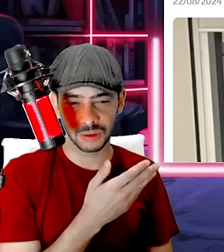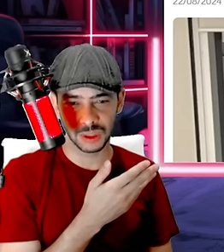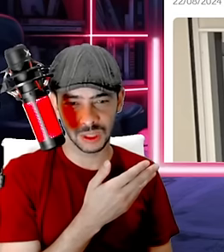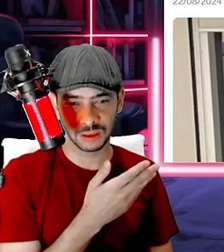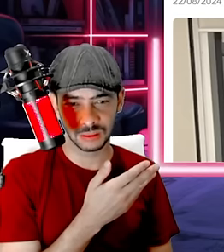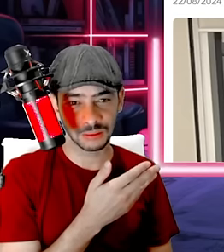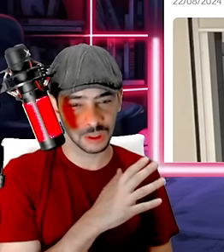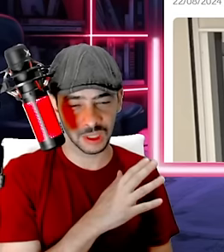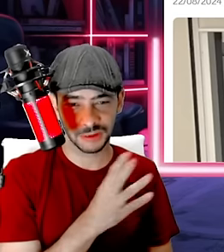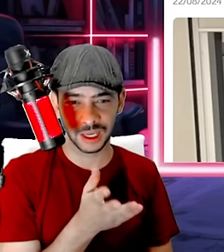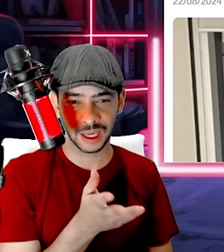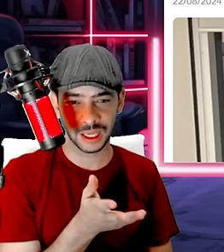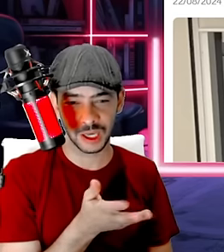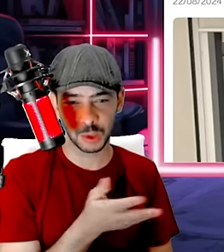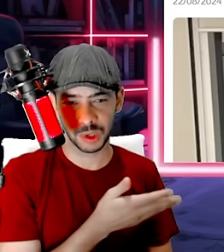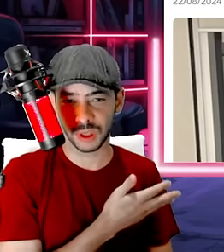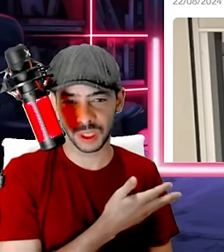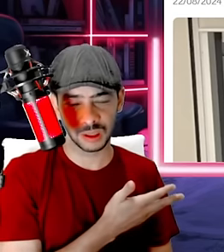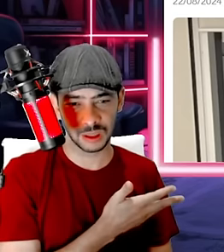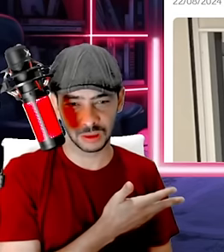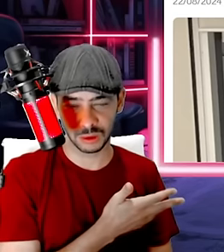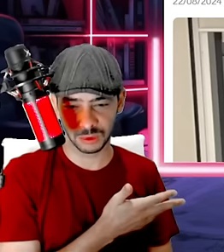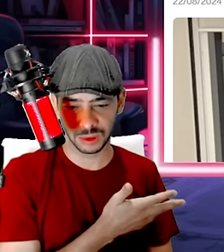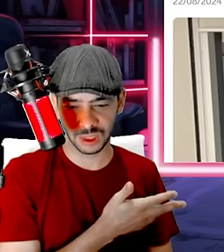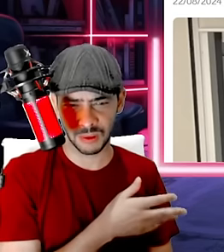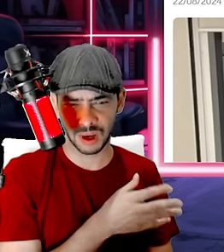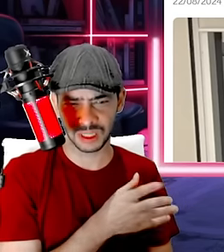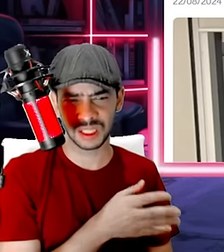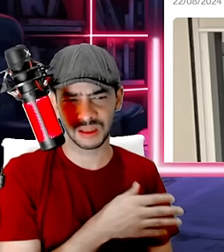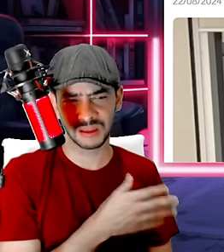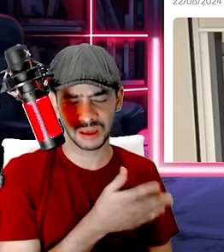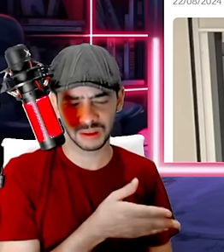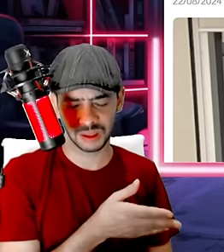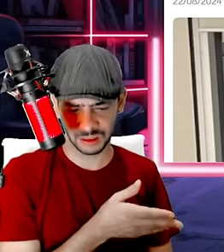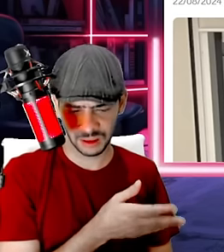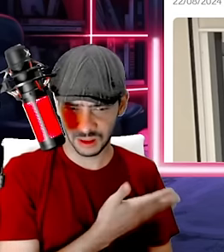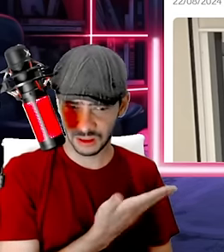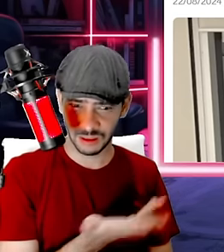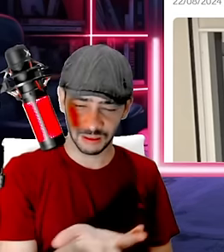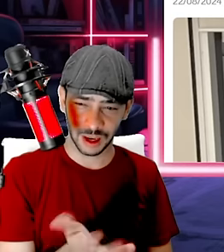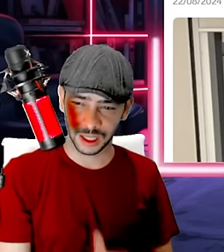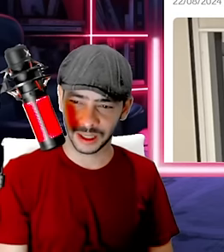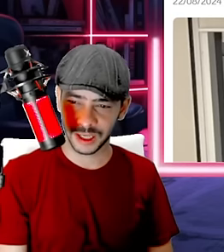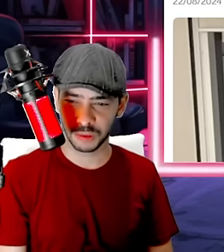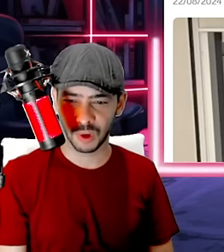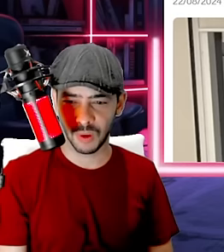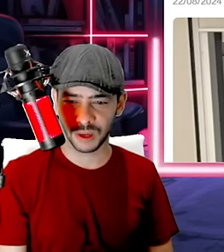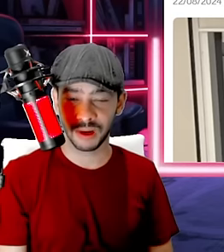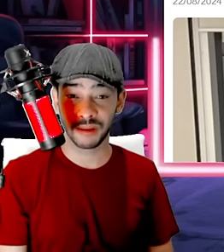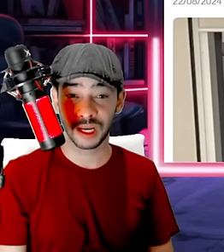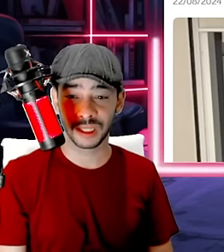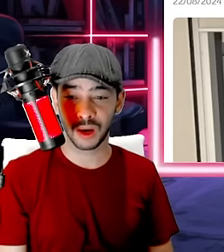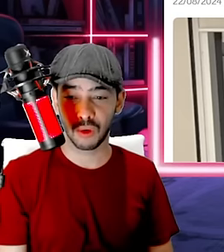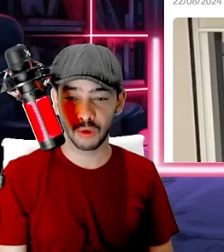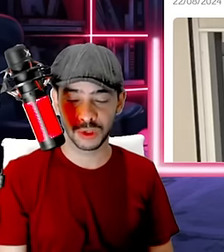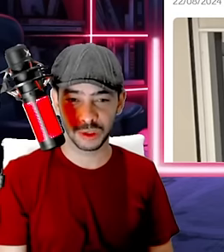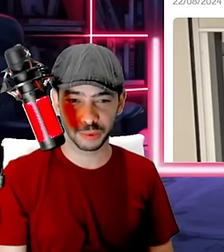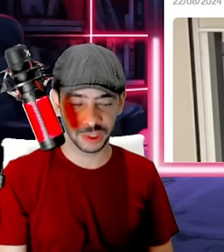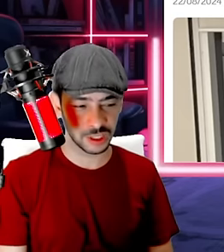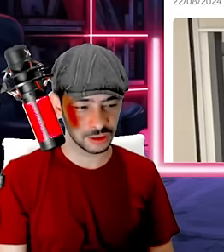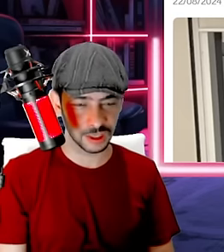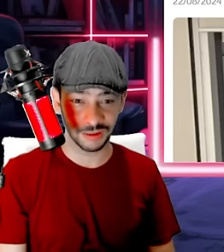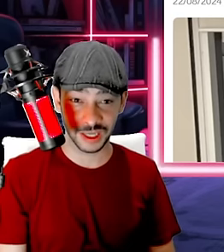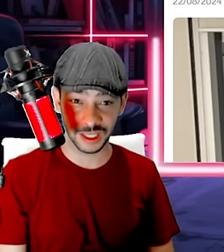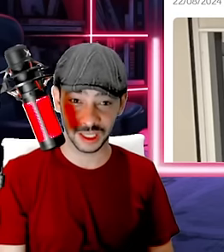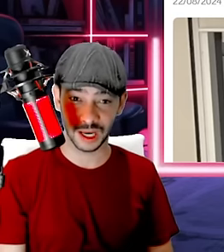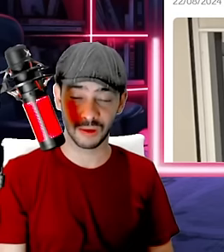500 anos vou nem falar quem que pegou 500 anos todo mundo sabe 400 500 anos cara tá de boa aí vai virar até coach de